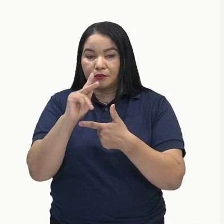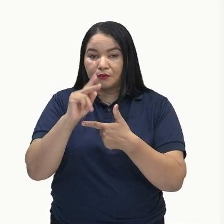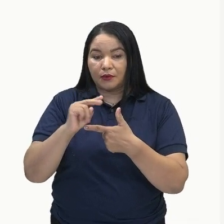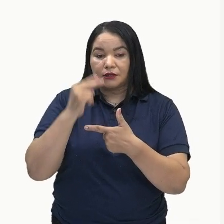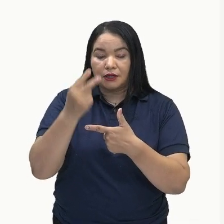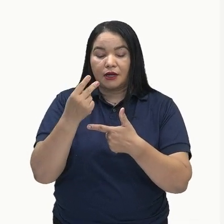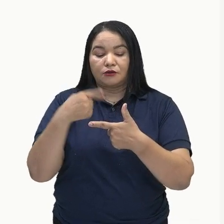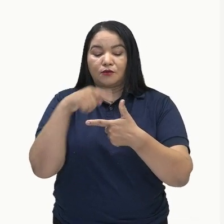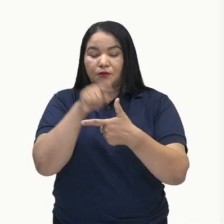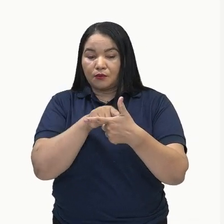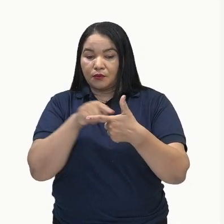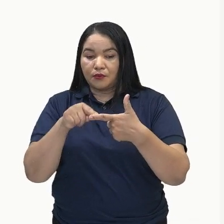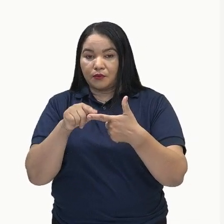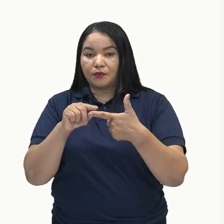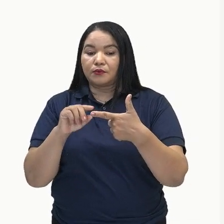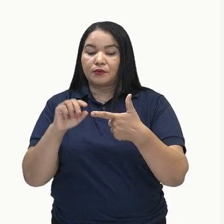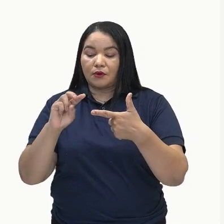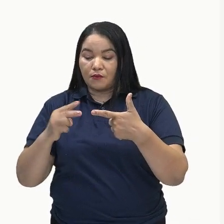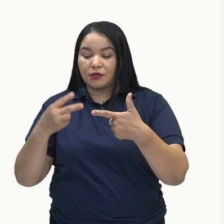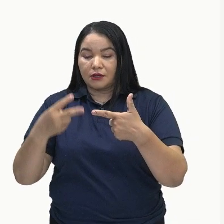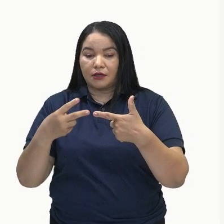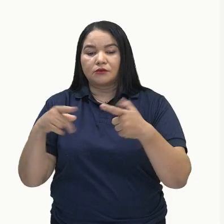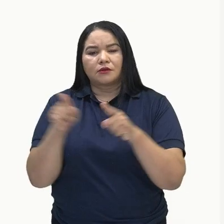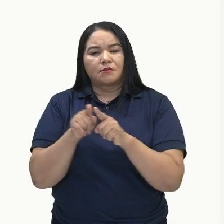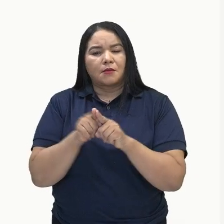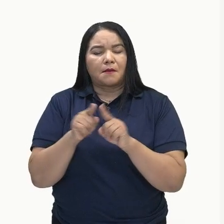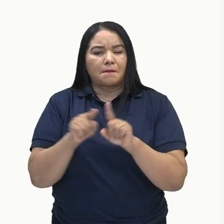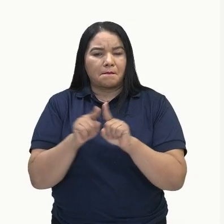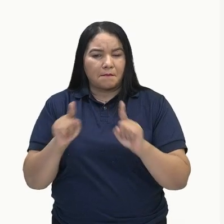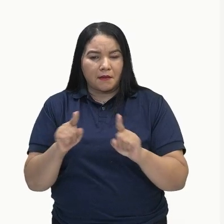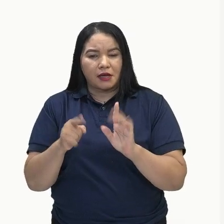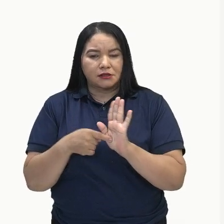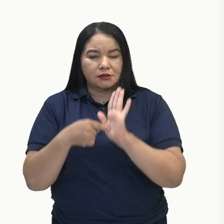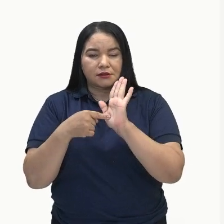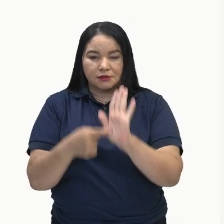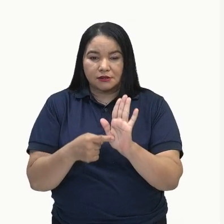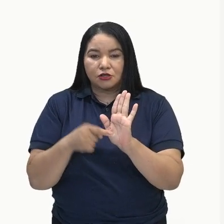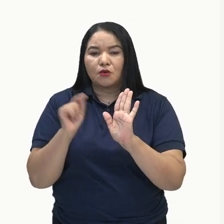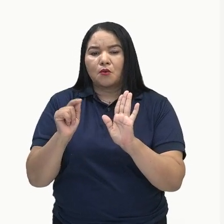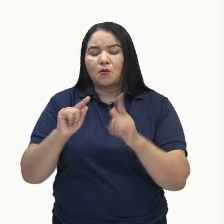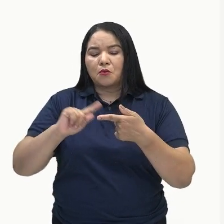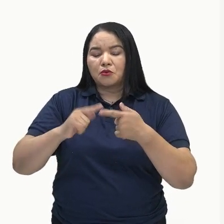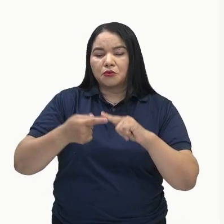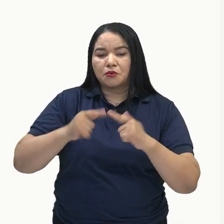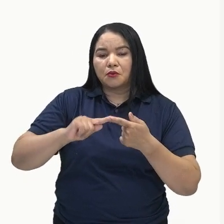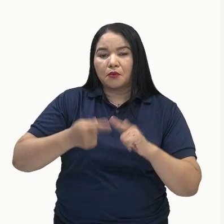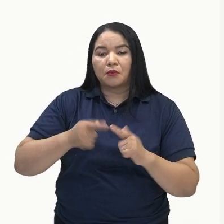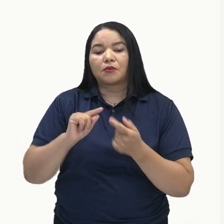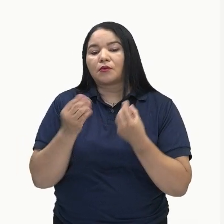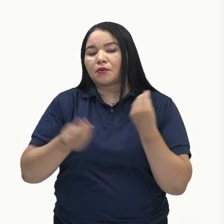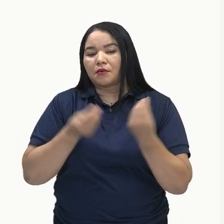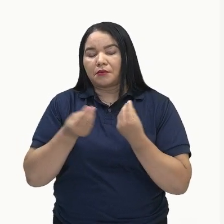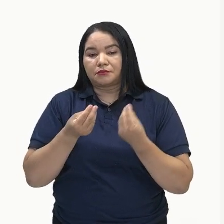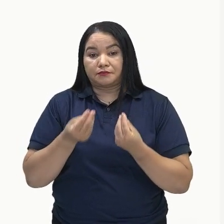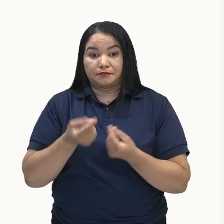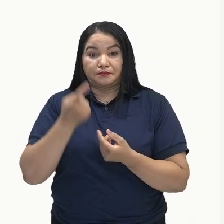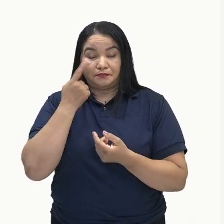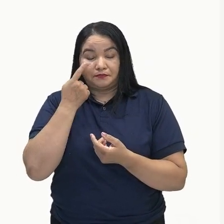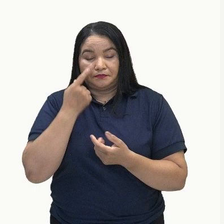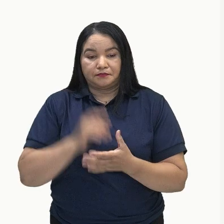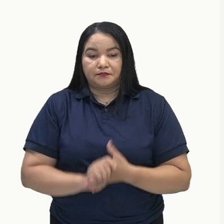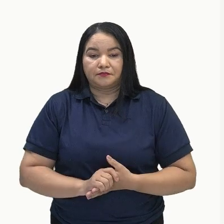tá legal? Beleza? Bom, mas bora ver isso de uma maneira geométrica. Vem aqui comigo que eu vou te mostrar esse teorema de